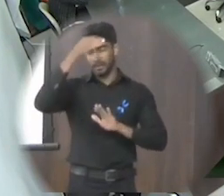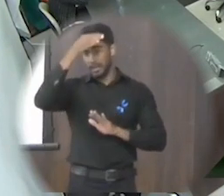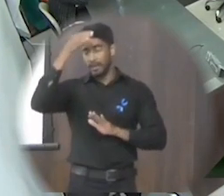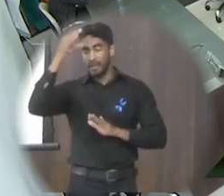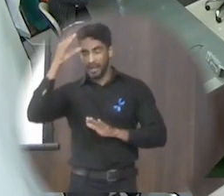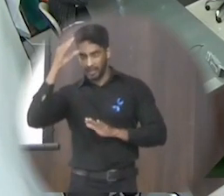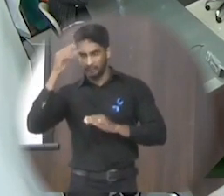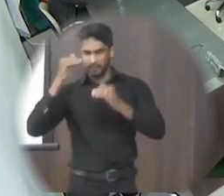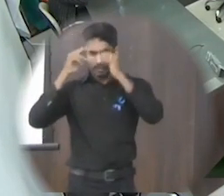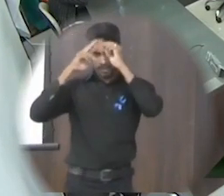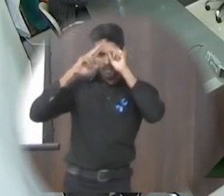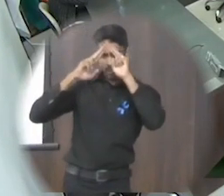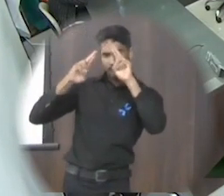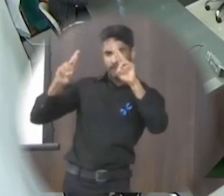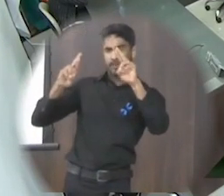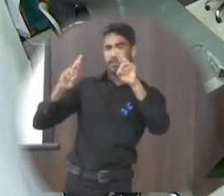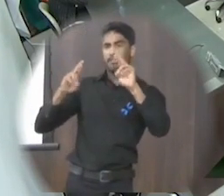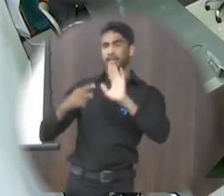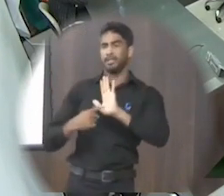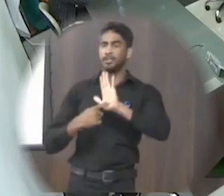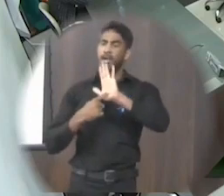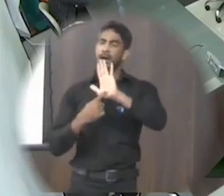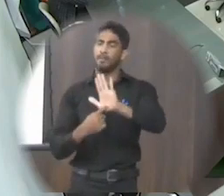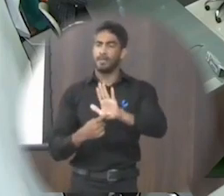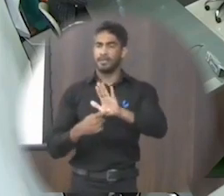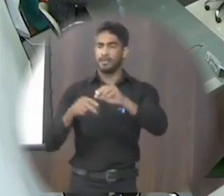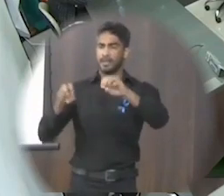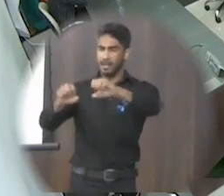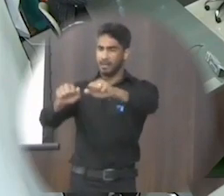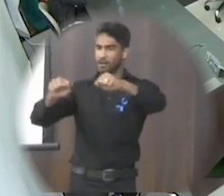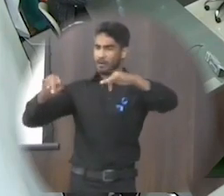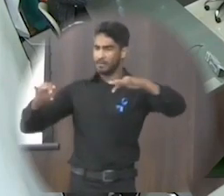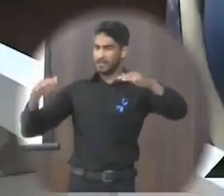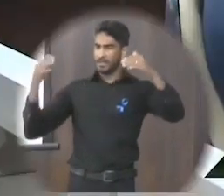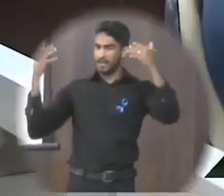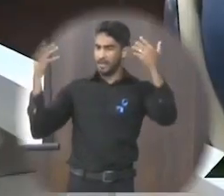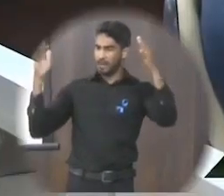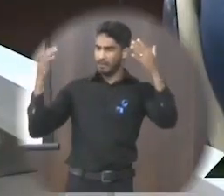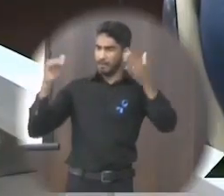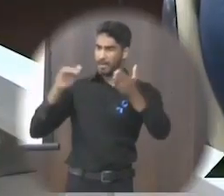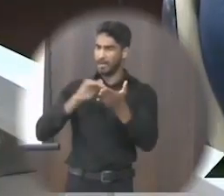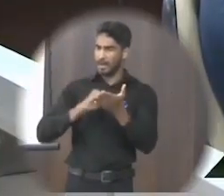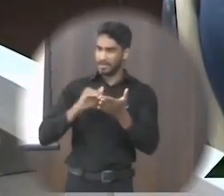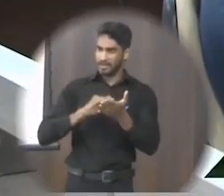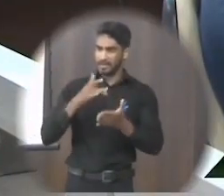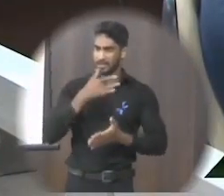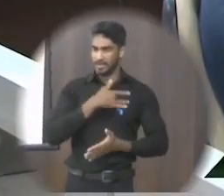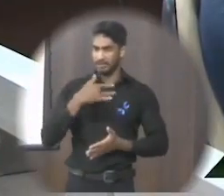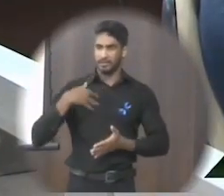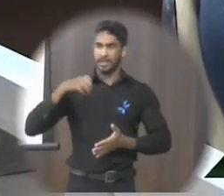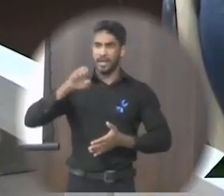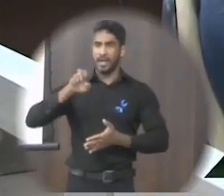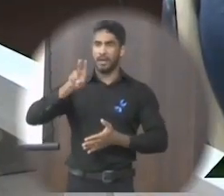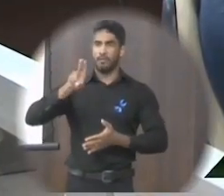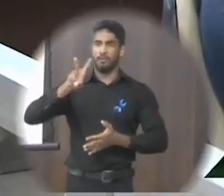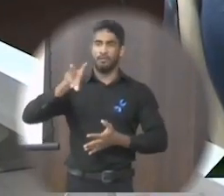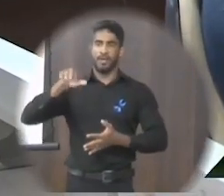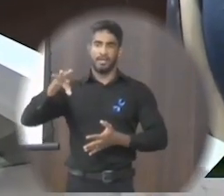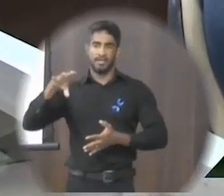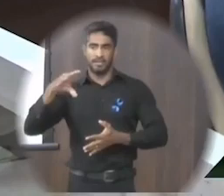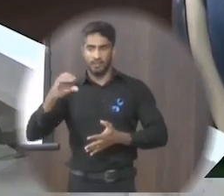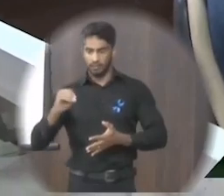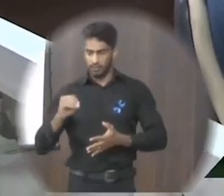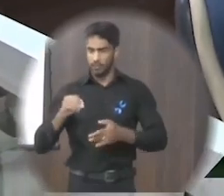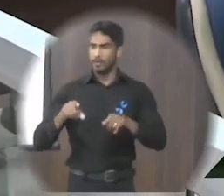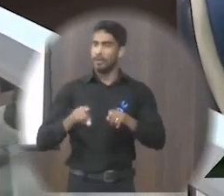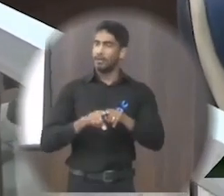vem respeitosamente apresentar ao plenário uma moção de aplauso ao secretário de Saúde, o senhor Elvésio Campos de Albuquerque, e ao